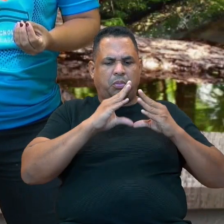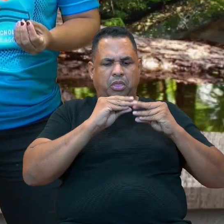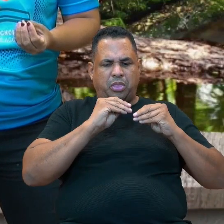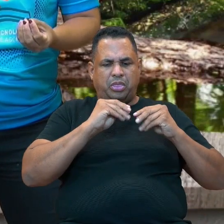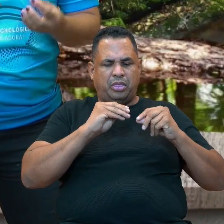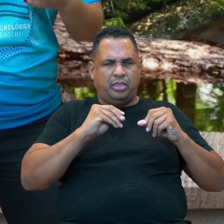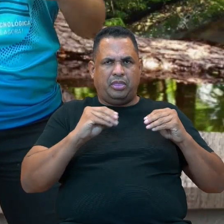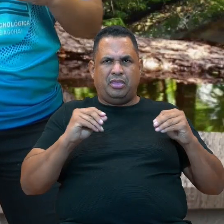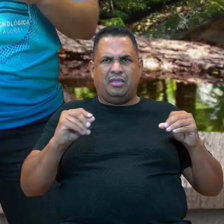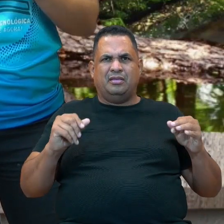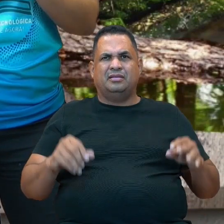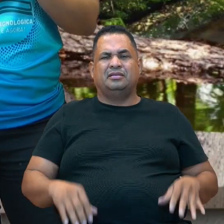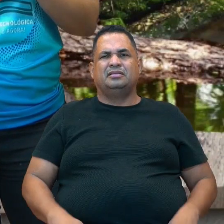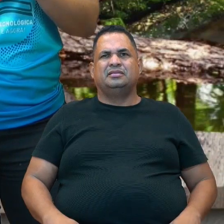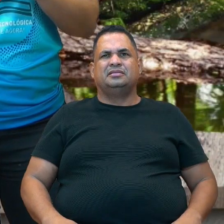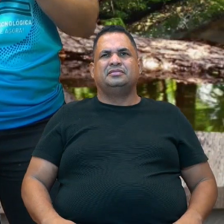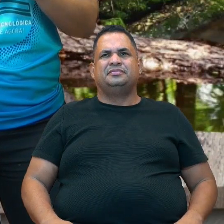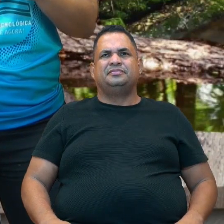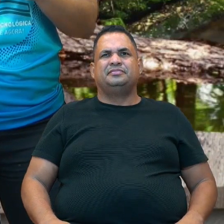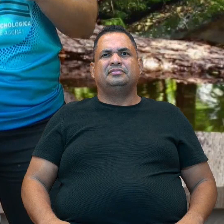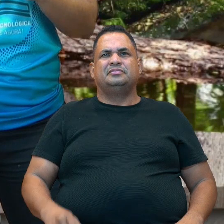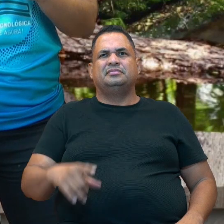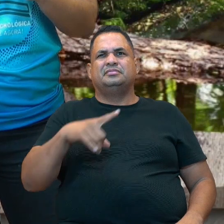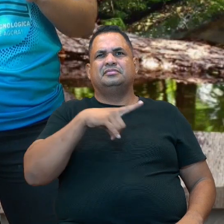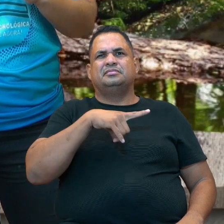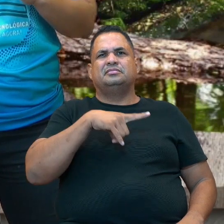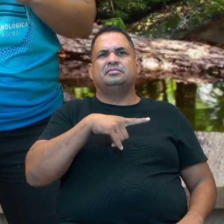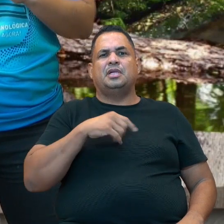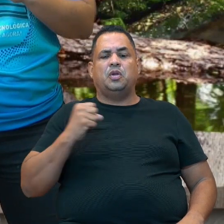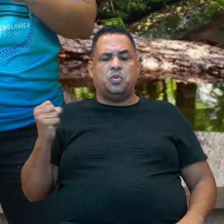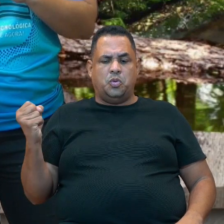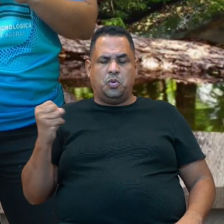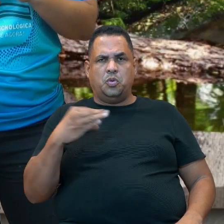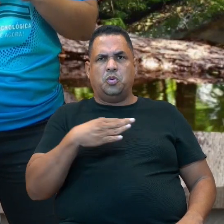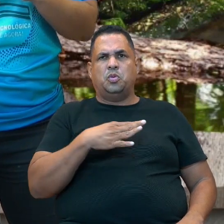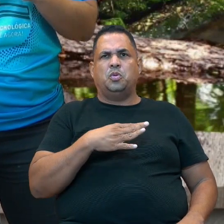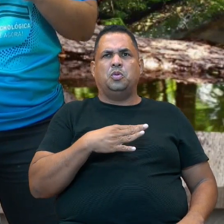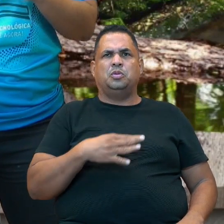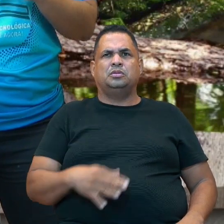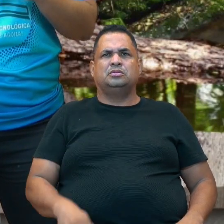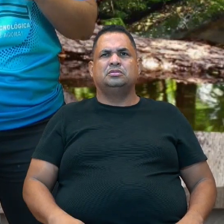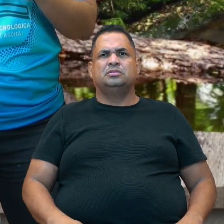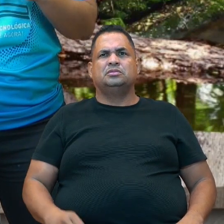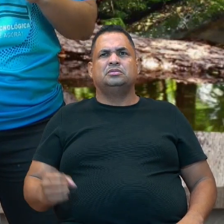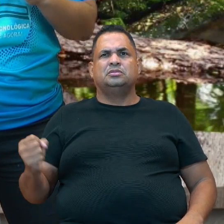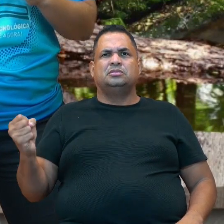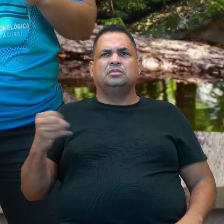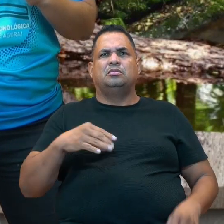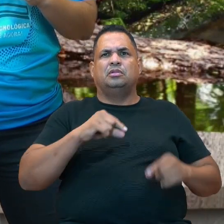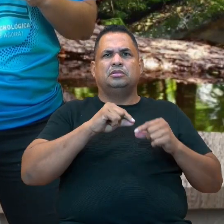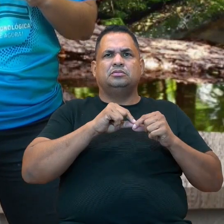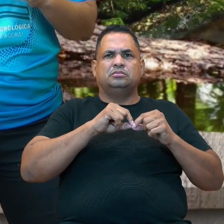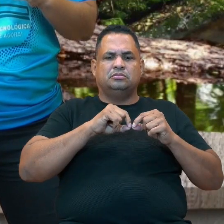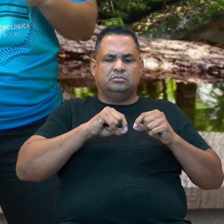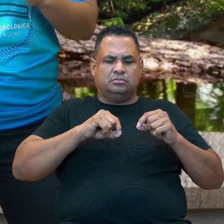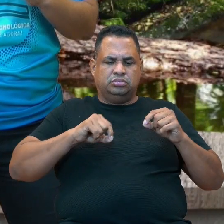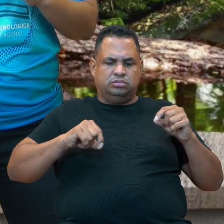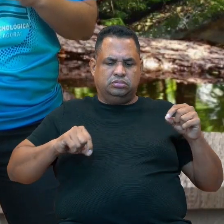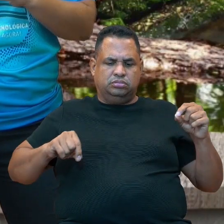apodrecer, ok. Mas vai haver um processo de regeneração da parte da cauda,